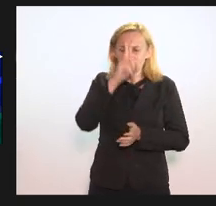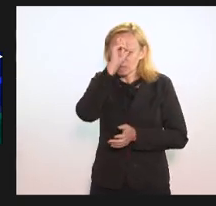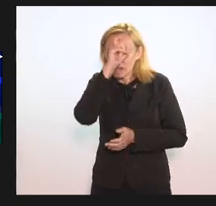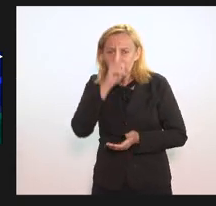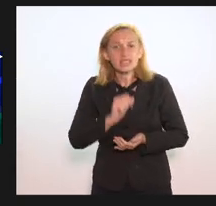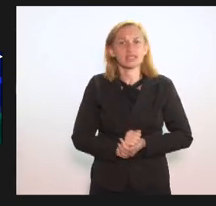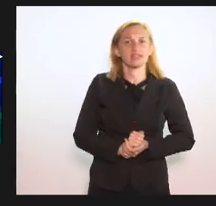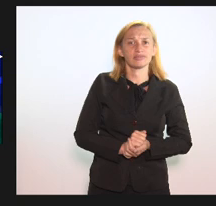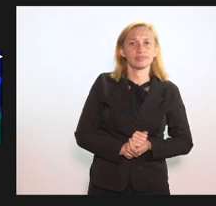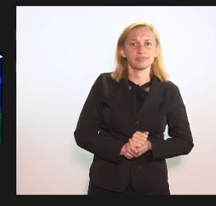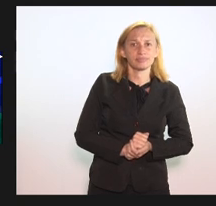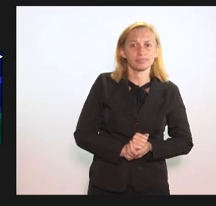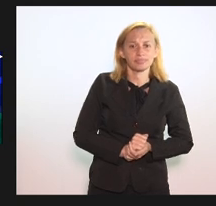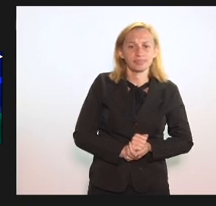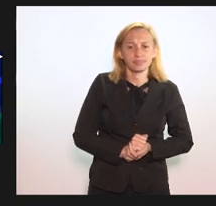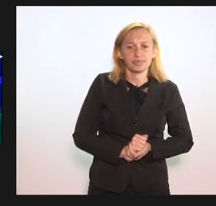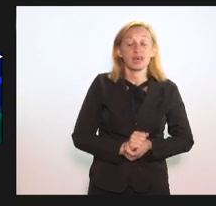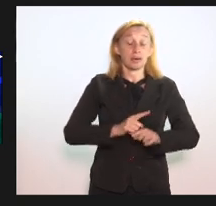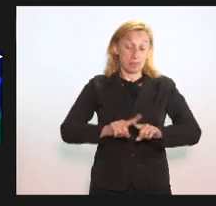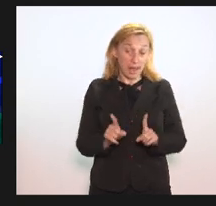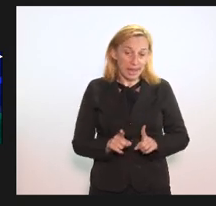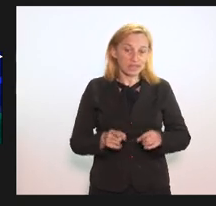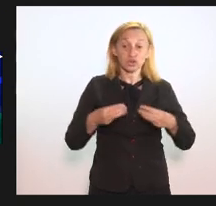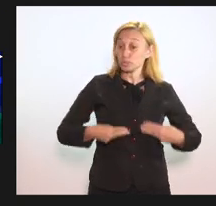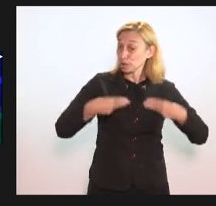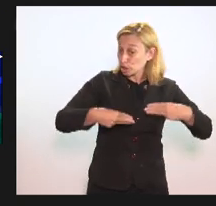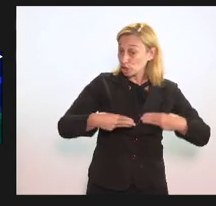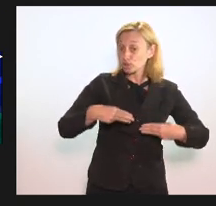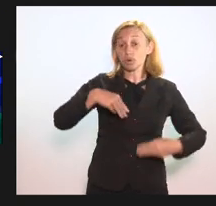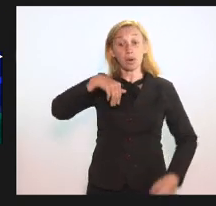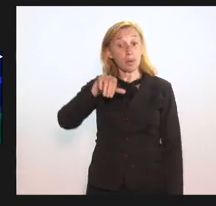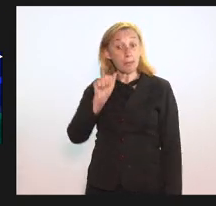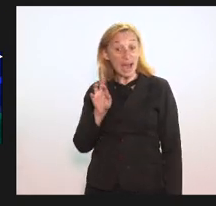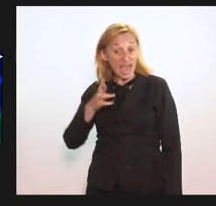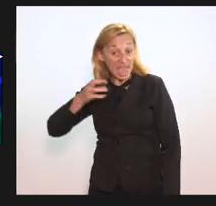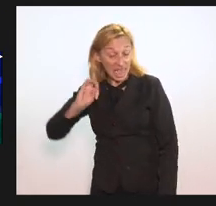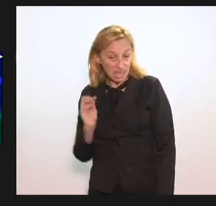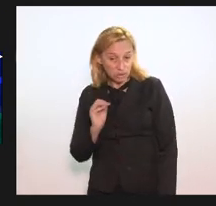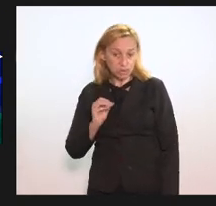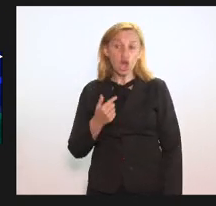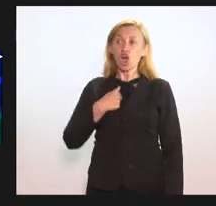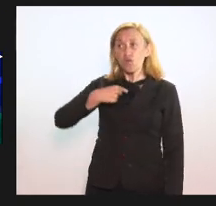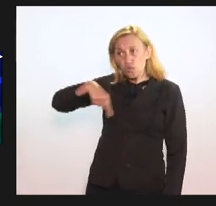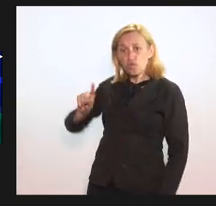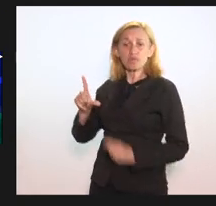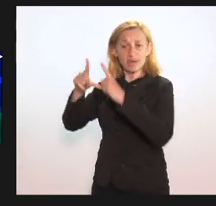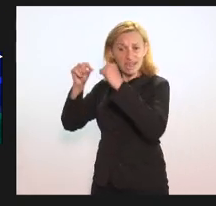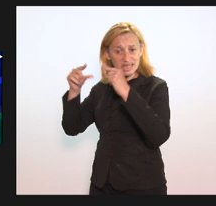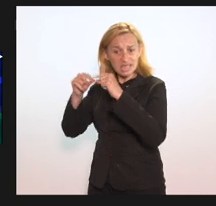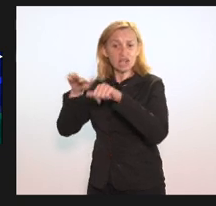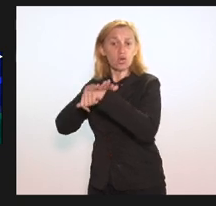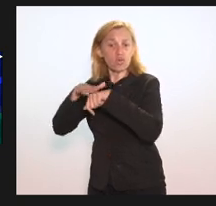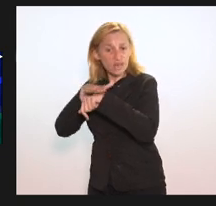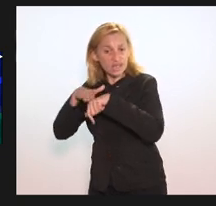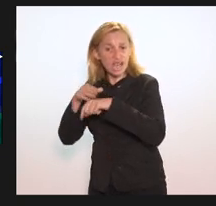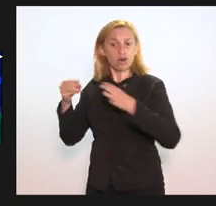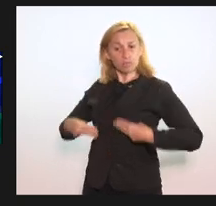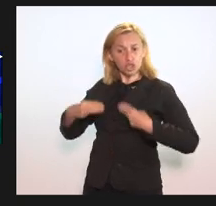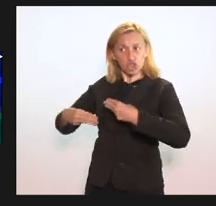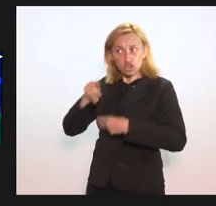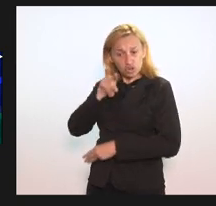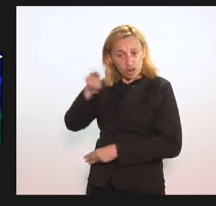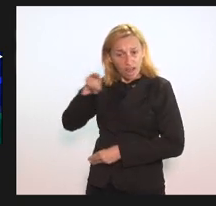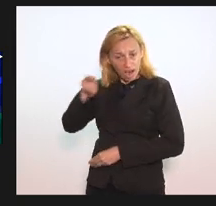fechar os hospitais mas o ministro fazer eu fui em Brasília começar com o início para joelho